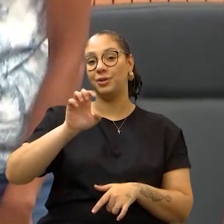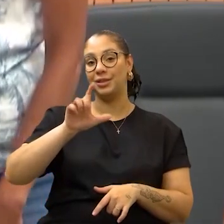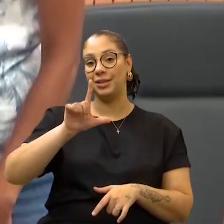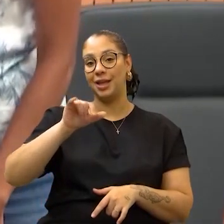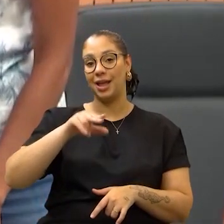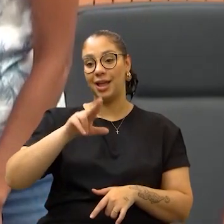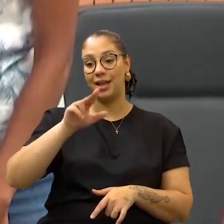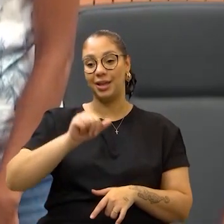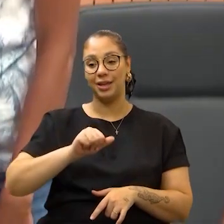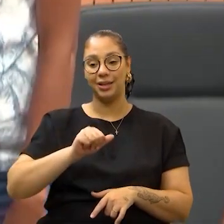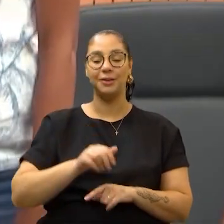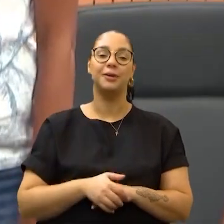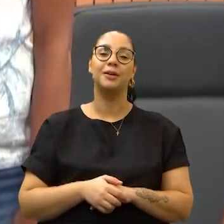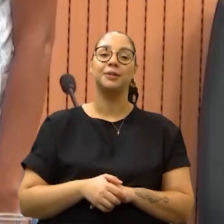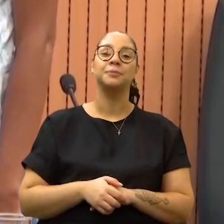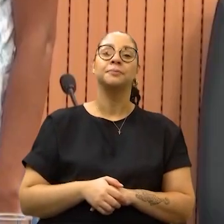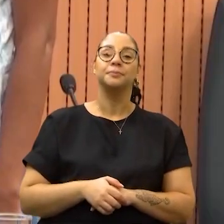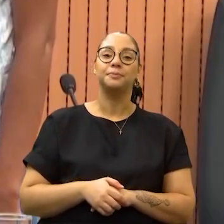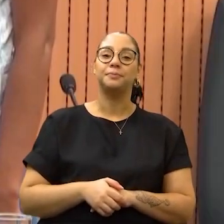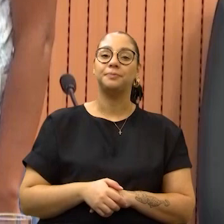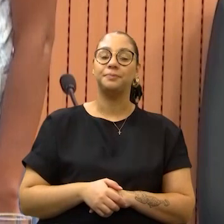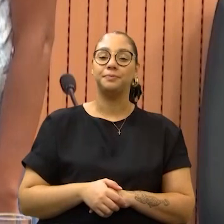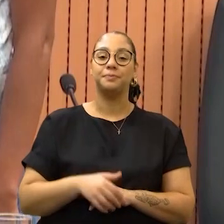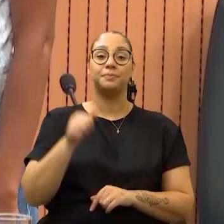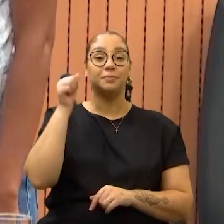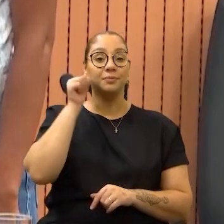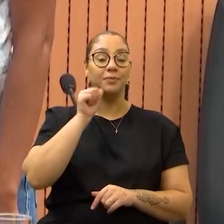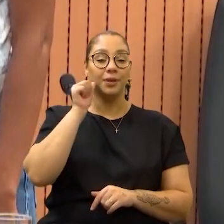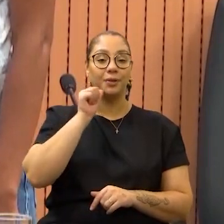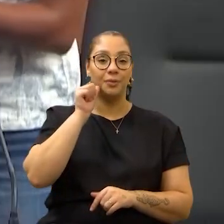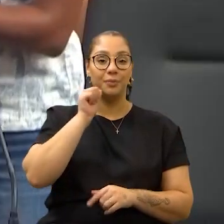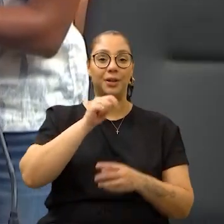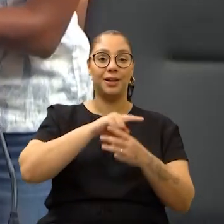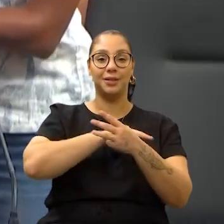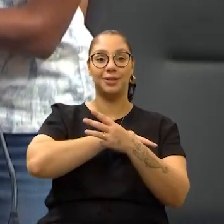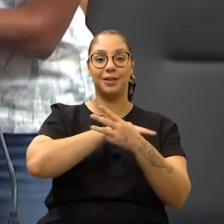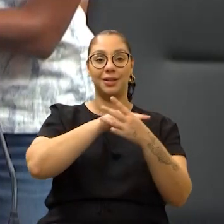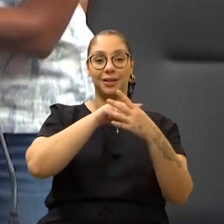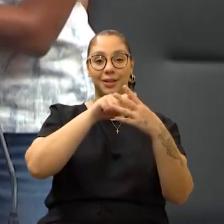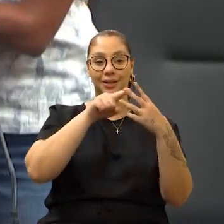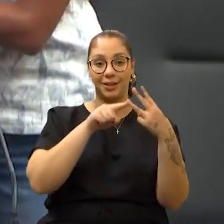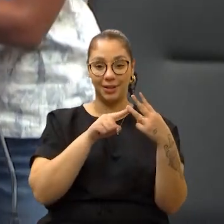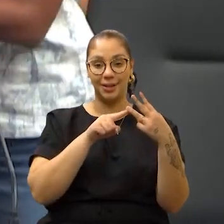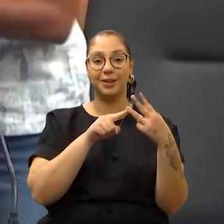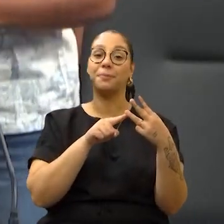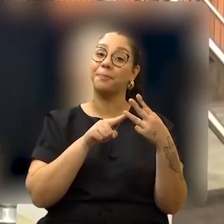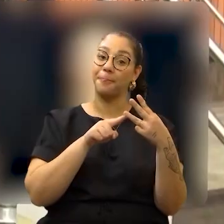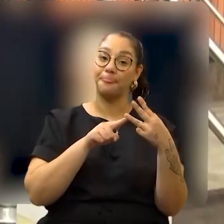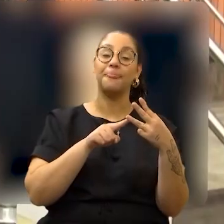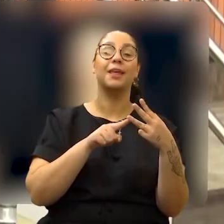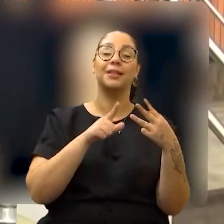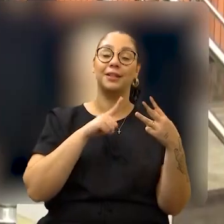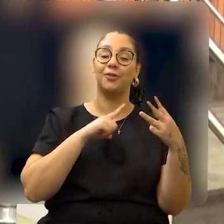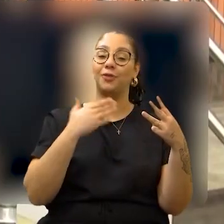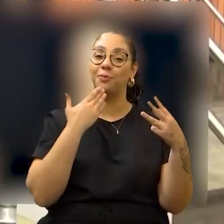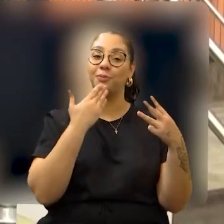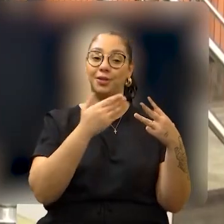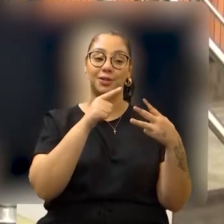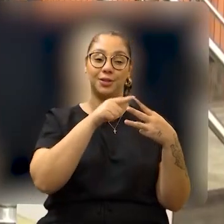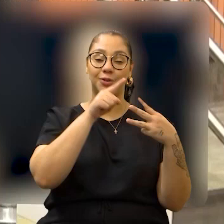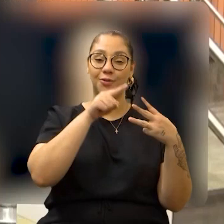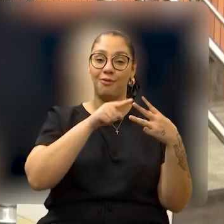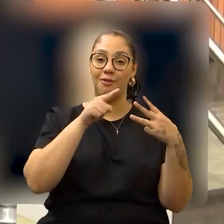Melo para Dercília Pereira Nunes, Vera Lúcia Rodrigues Faria e Maria Cleide Agostinho Costa. As indicações